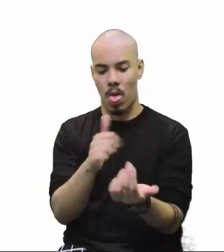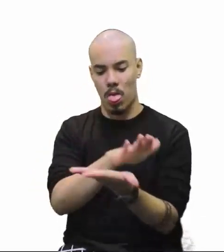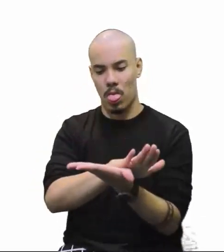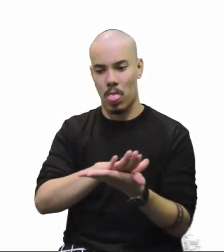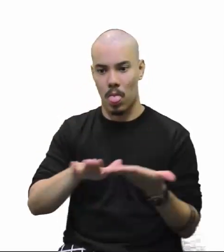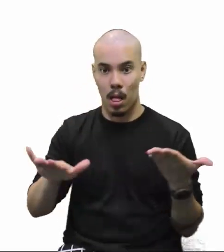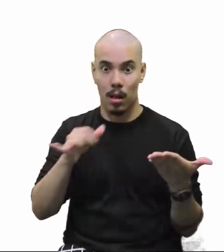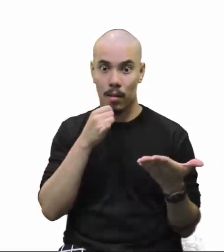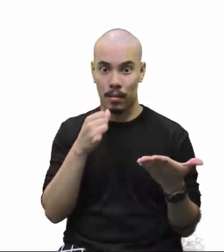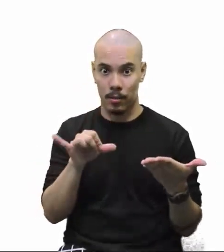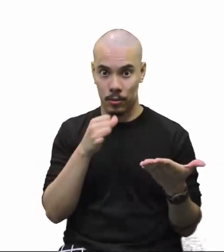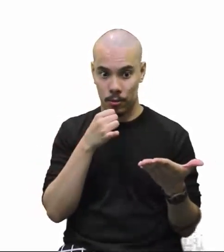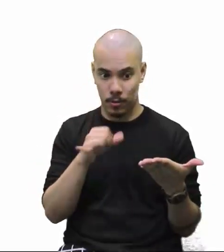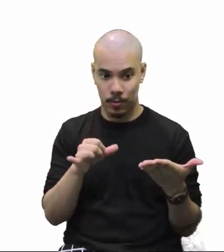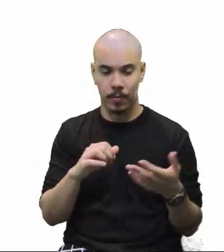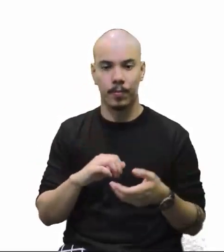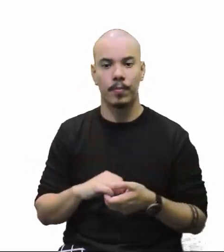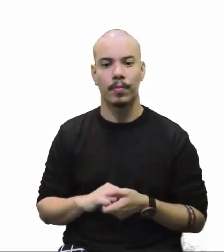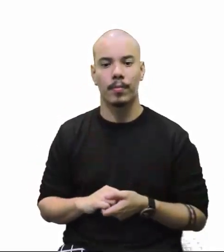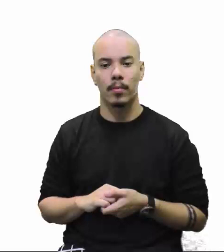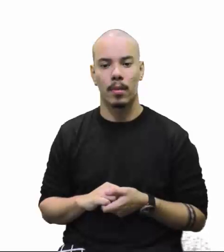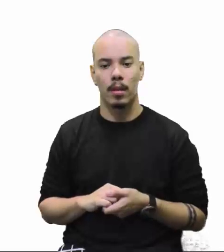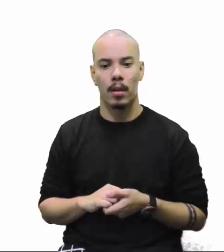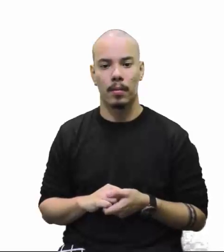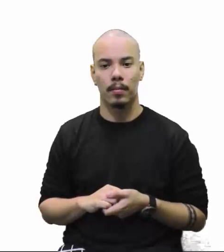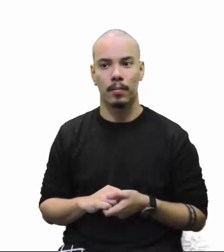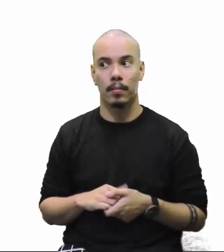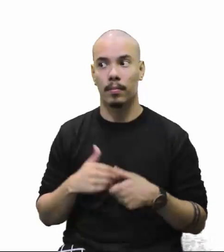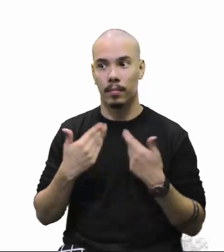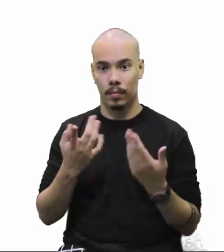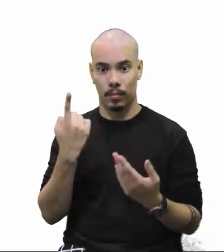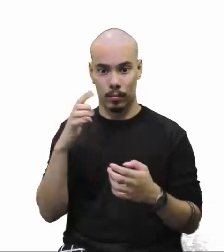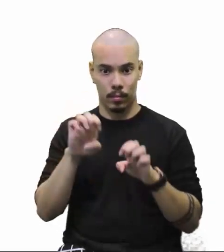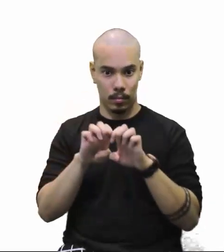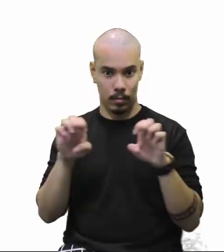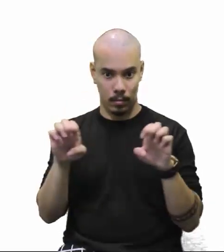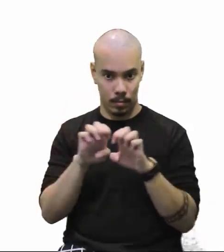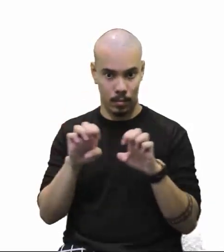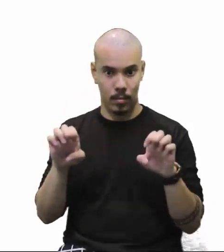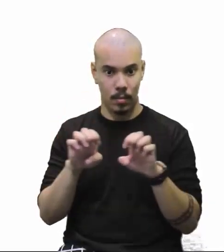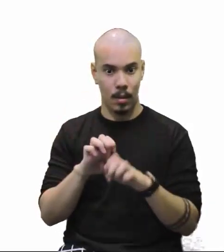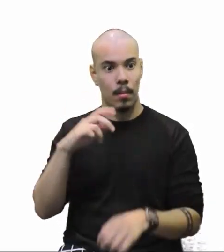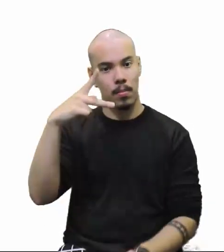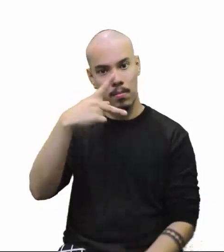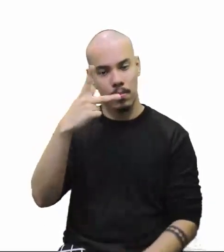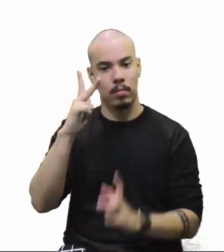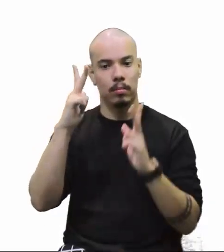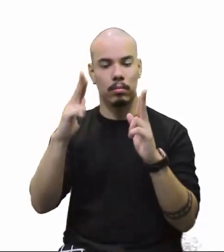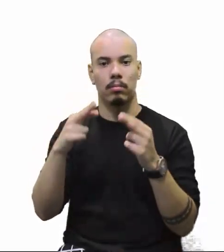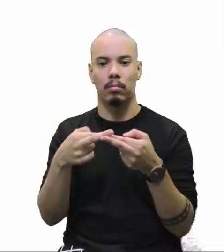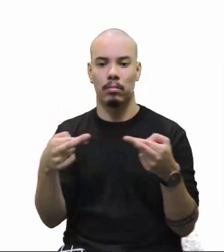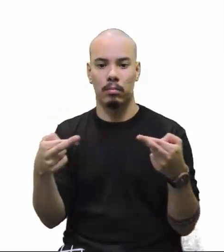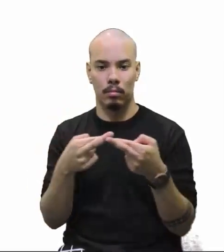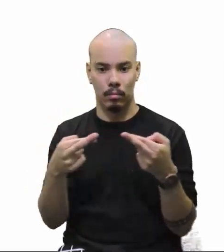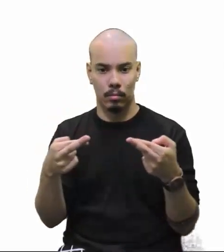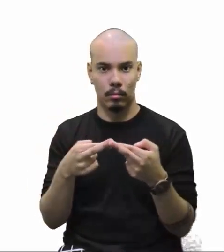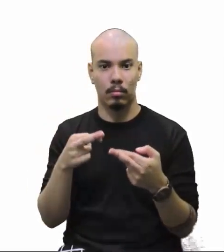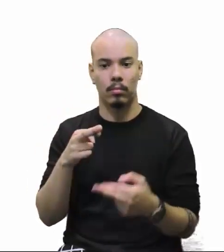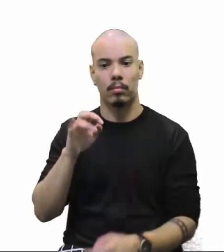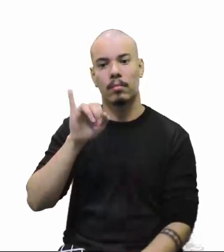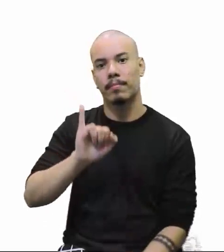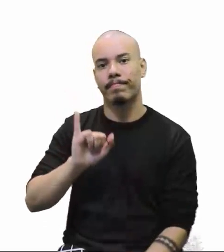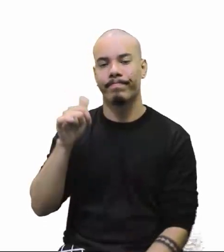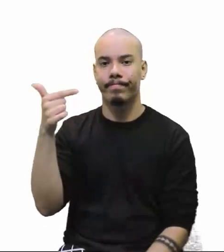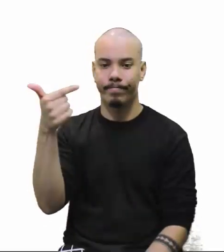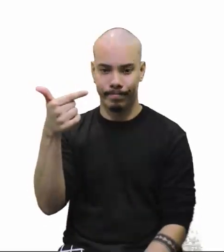elétrica. Então, aqui duas, né? Uma das equações, né? Potência é igual a resistência pela